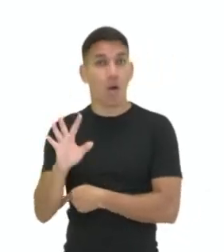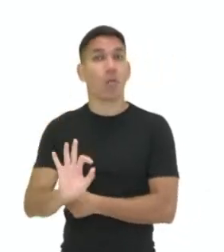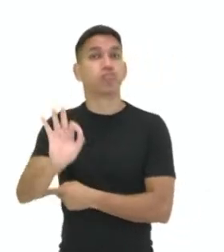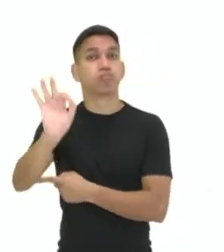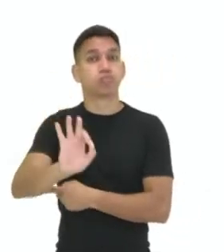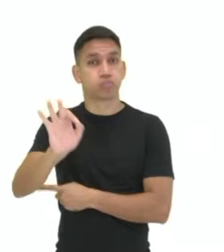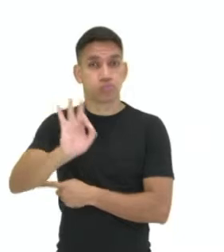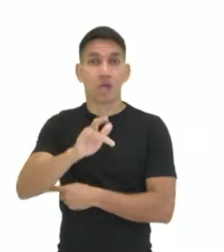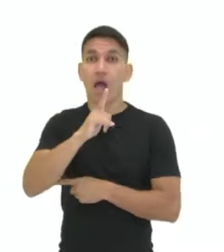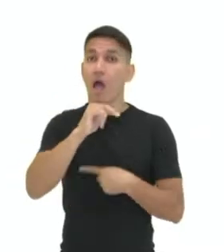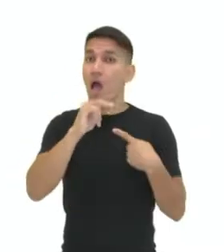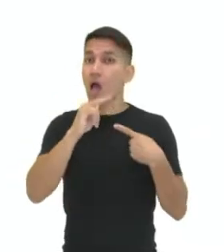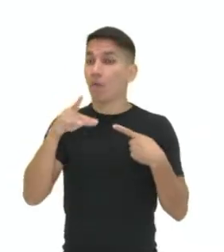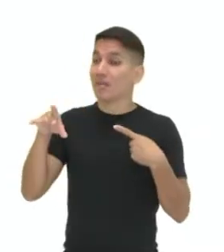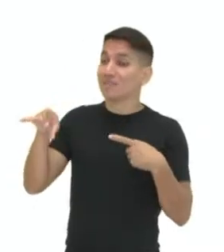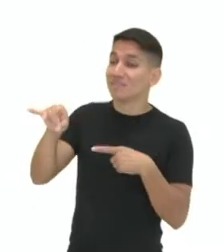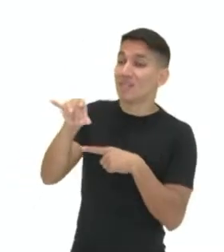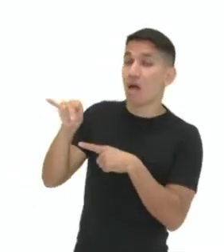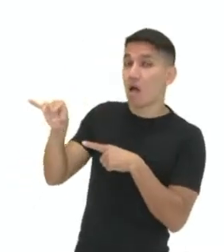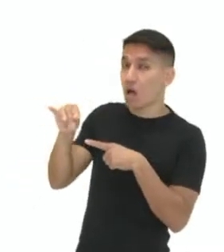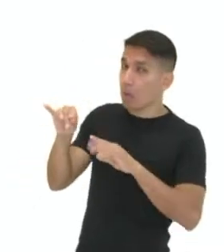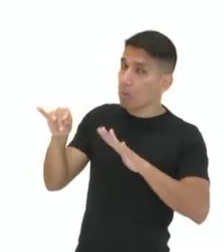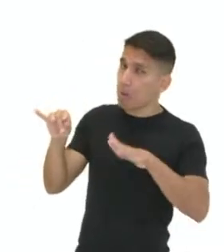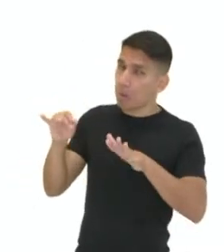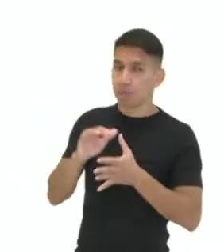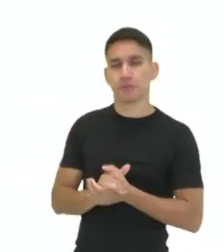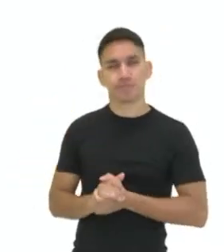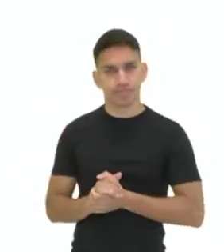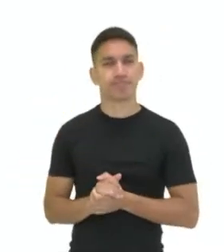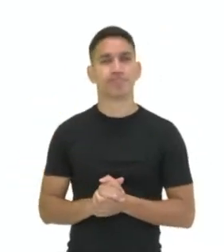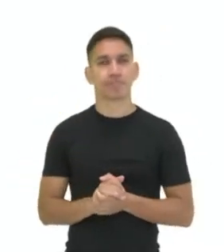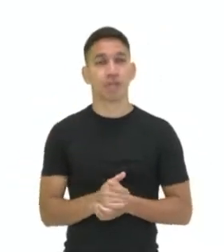97,24% de água salgada, tá? Mais ou menos,